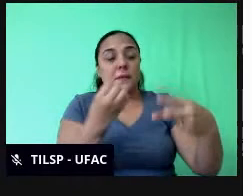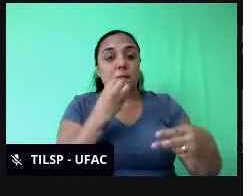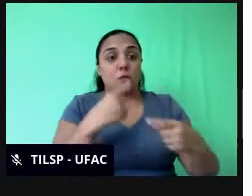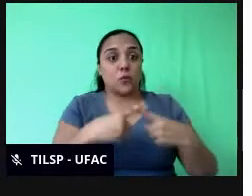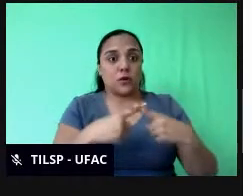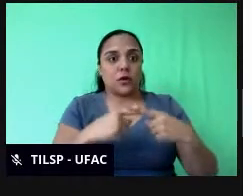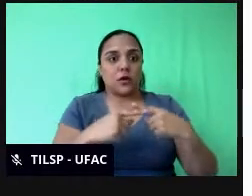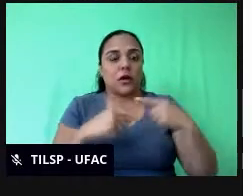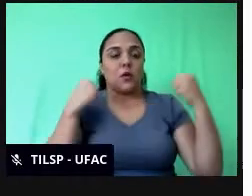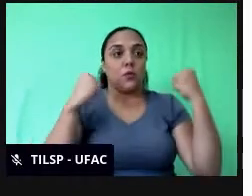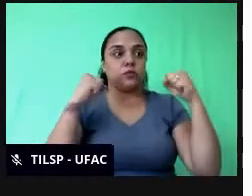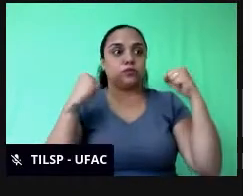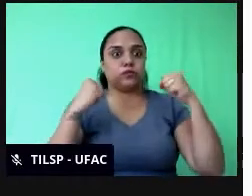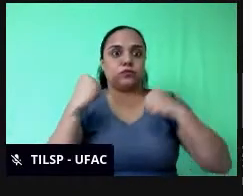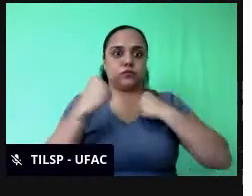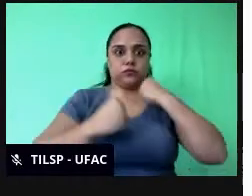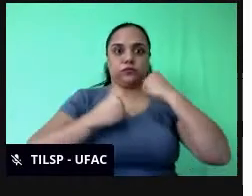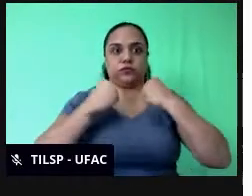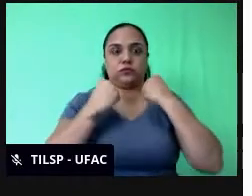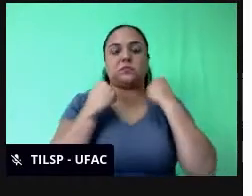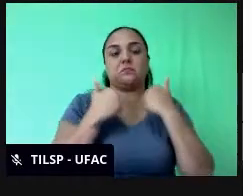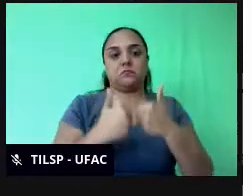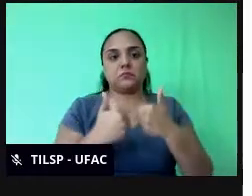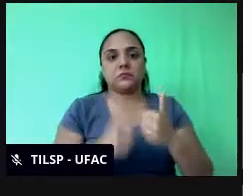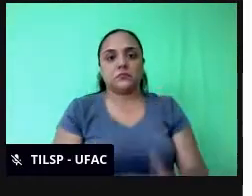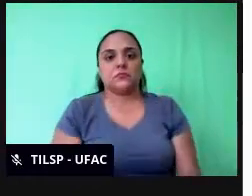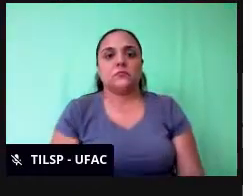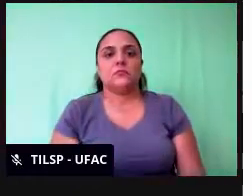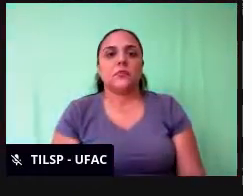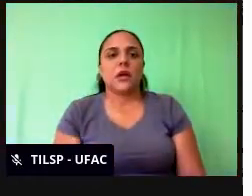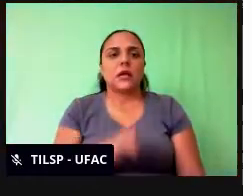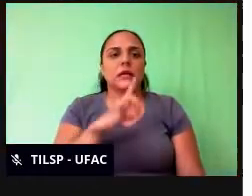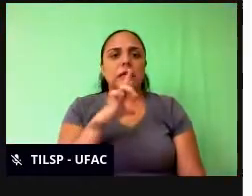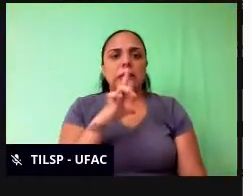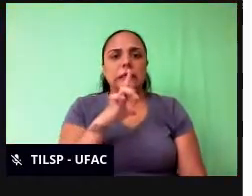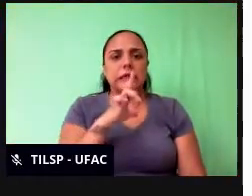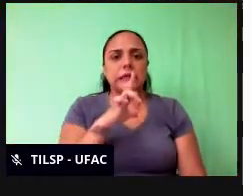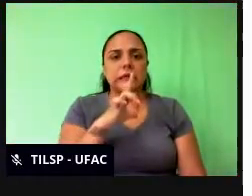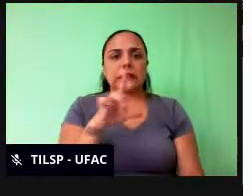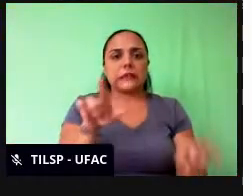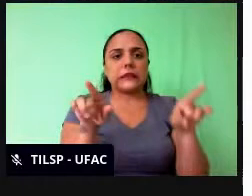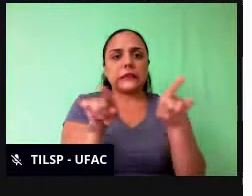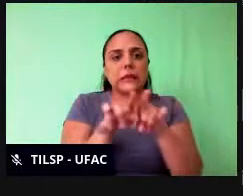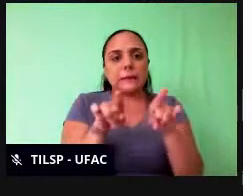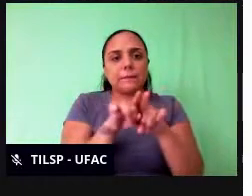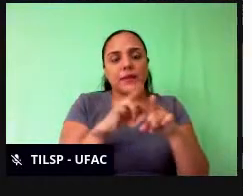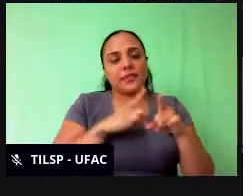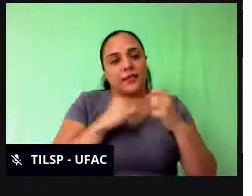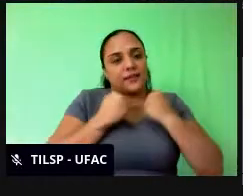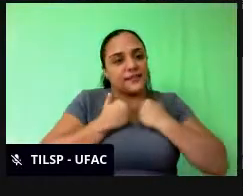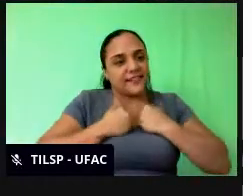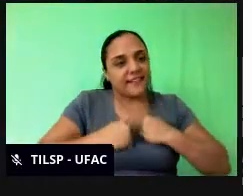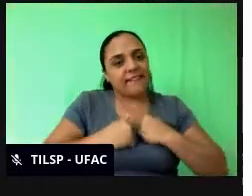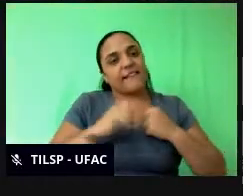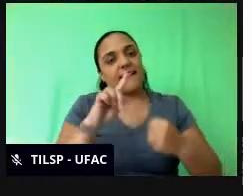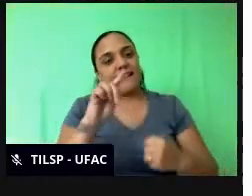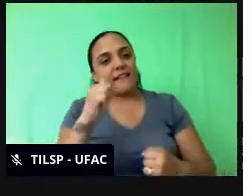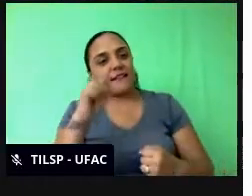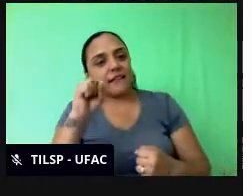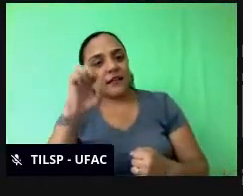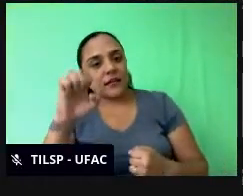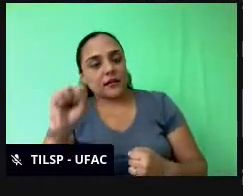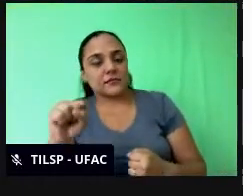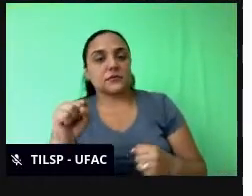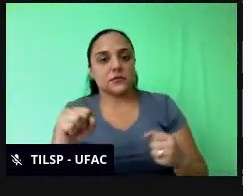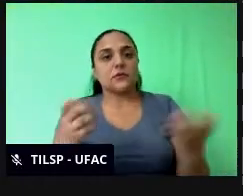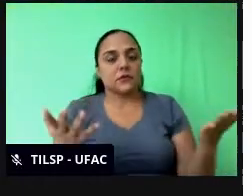metabolização por algumas enzimas específicas, que são as dessaturases. Vejam que ambos utilizam